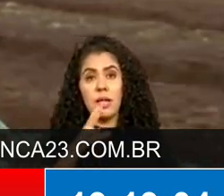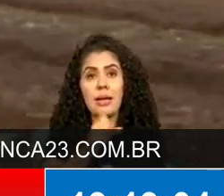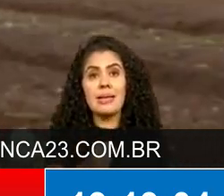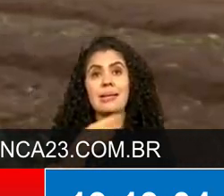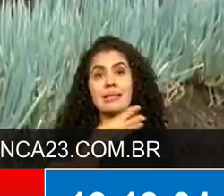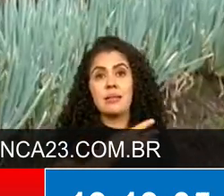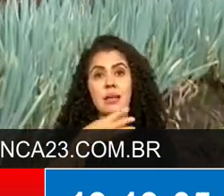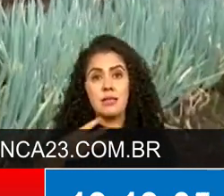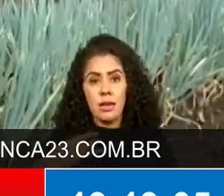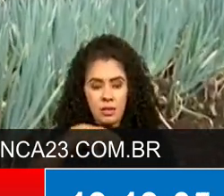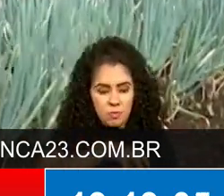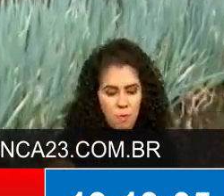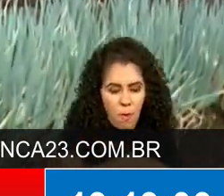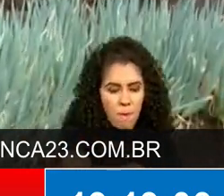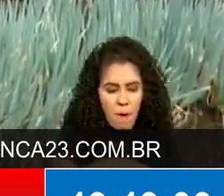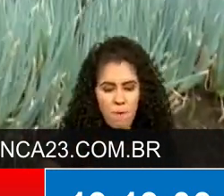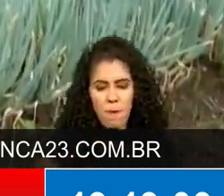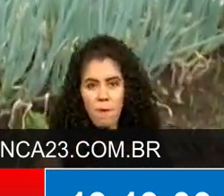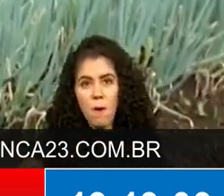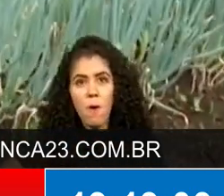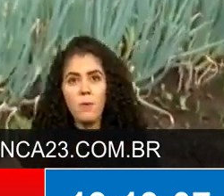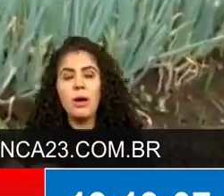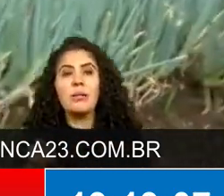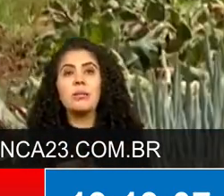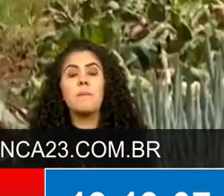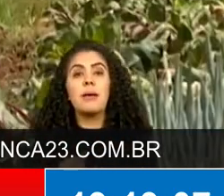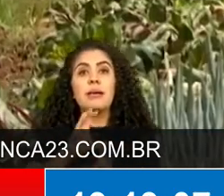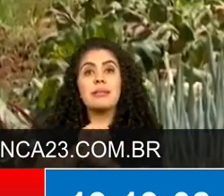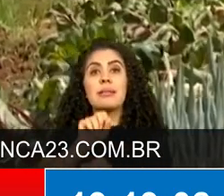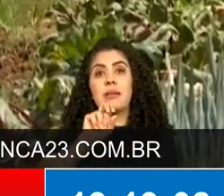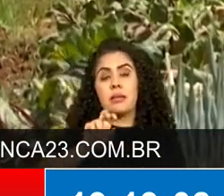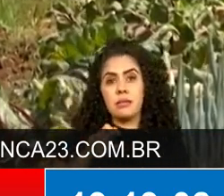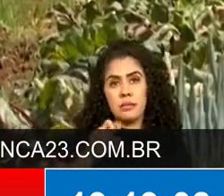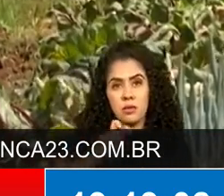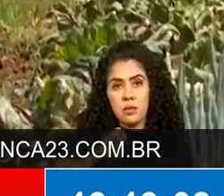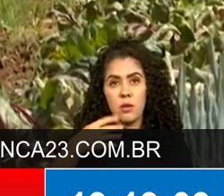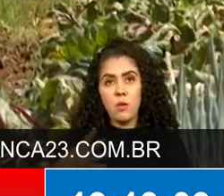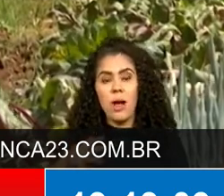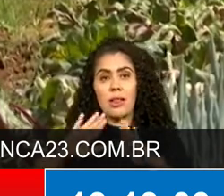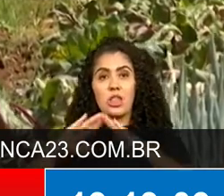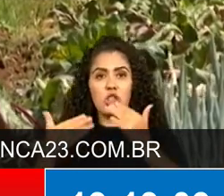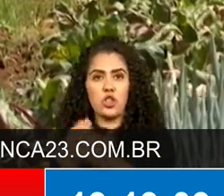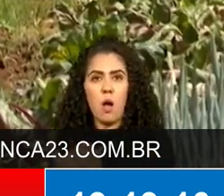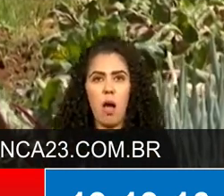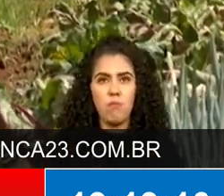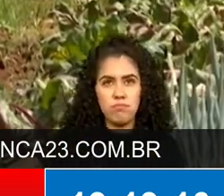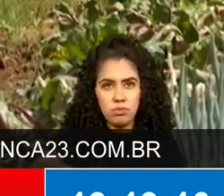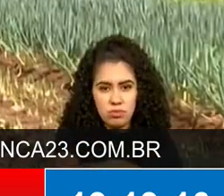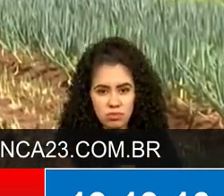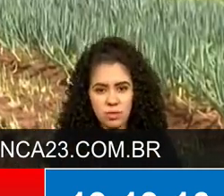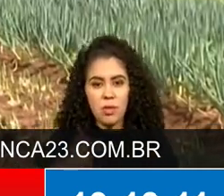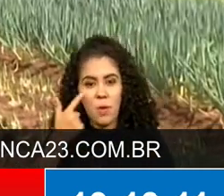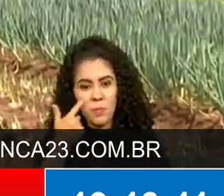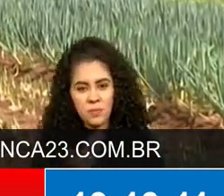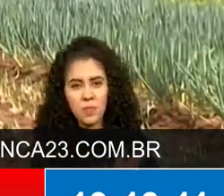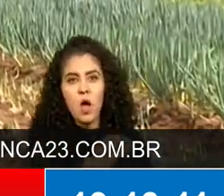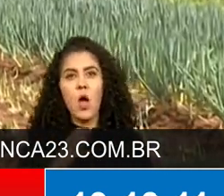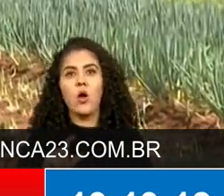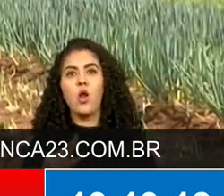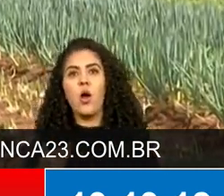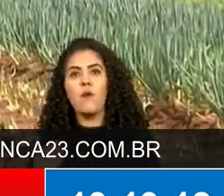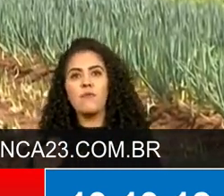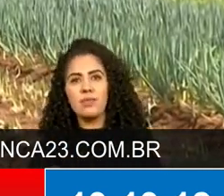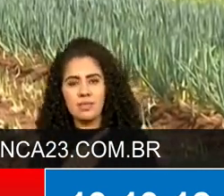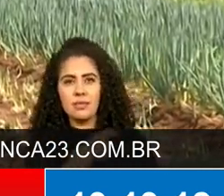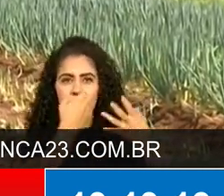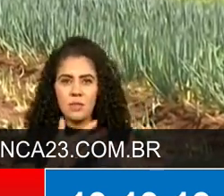hortas urbanas e 54 hortas em escolas e emprega pessoas da vizinhança, como Clóvis. Eu gosto de